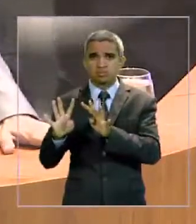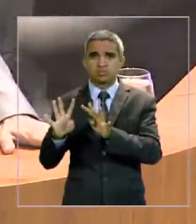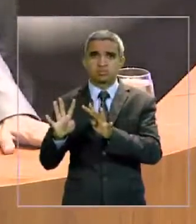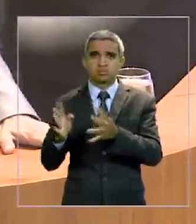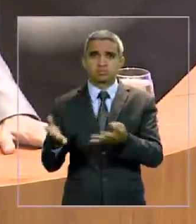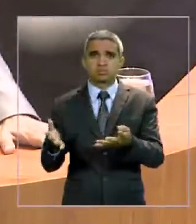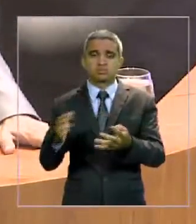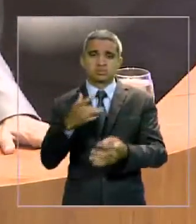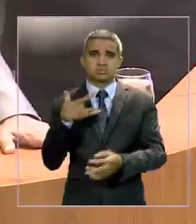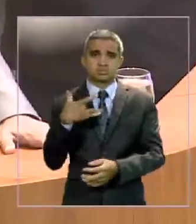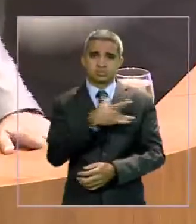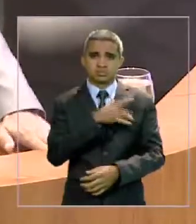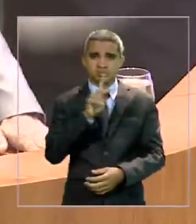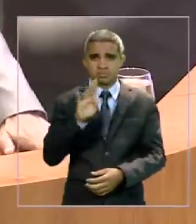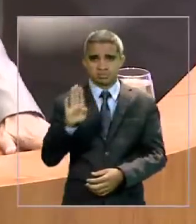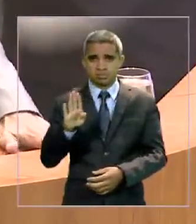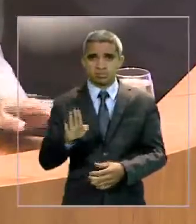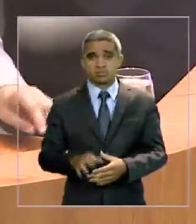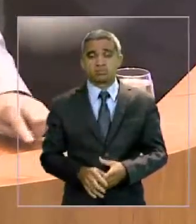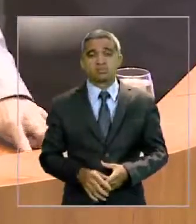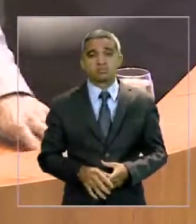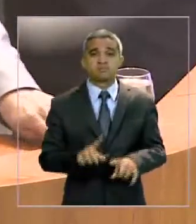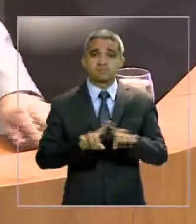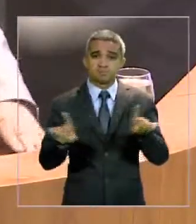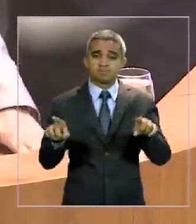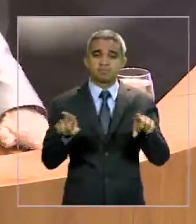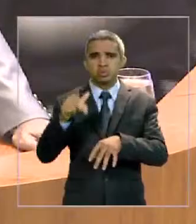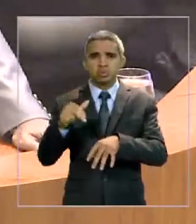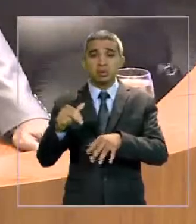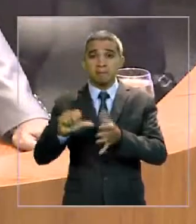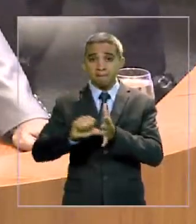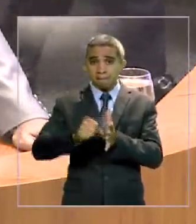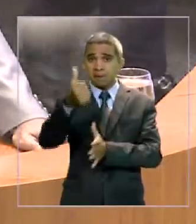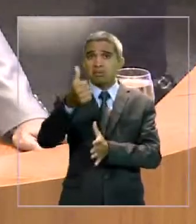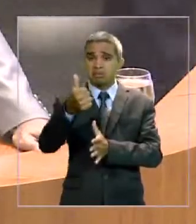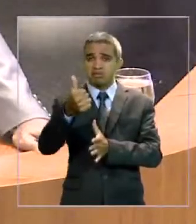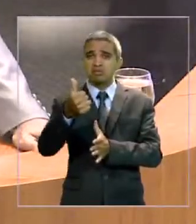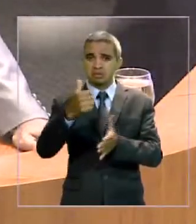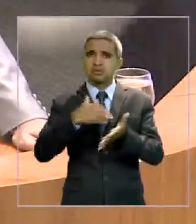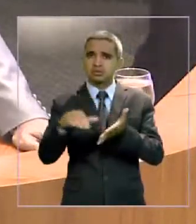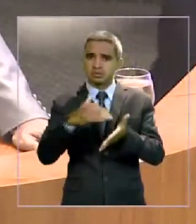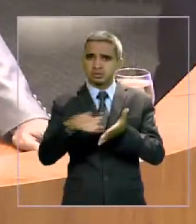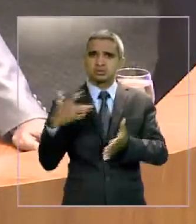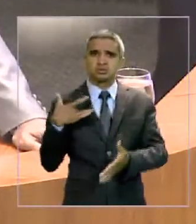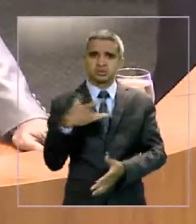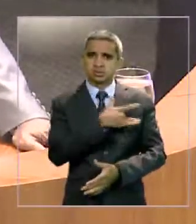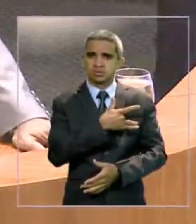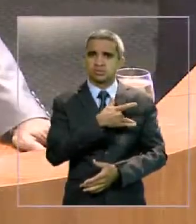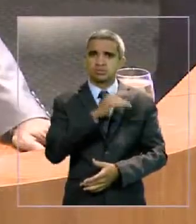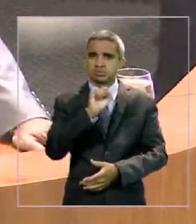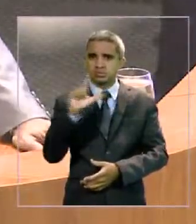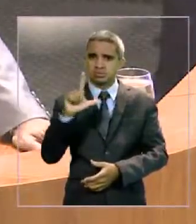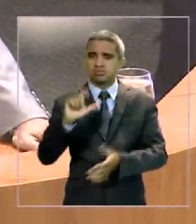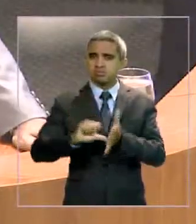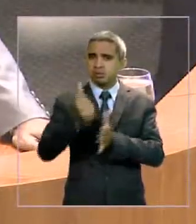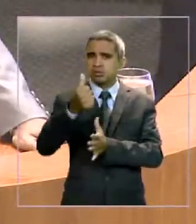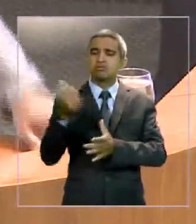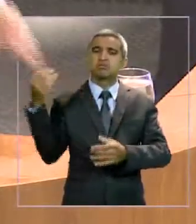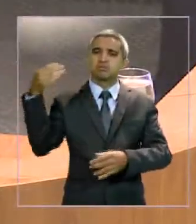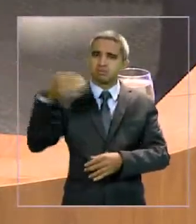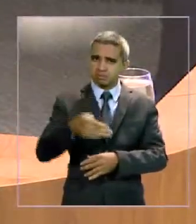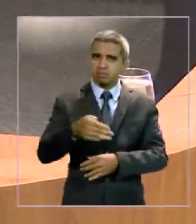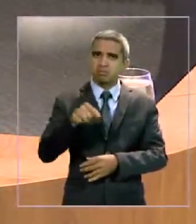inicialmente pela Constituição, pela Comissão de Constituição e Justiça, mas todos os nossos trabalhos são voltados não para o imediatismo, mas para que